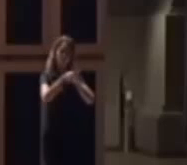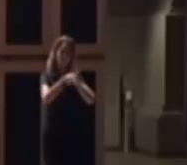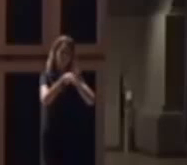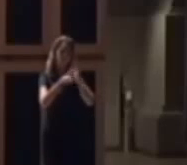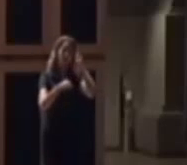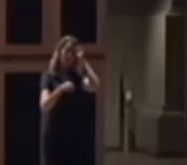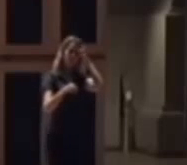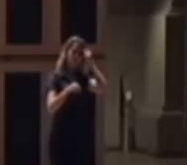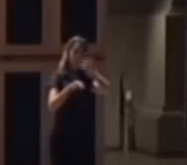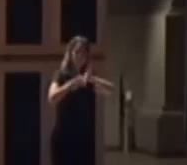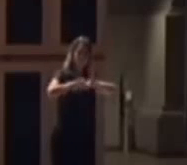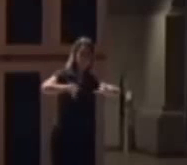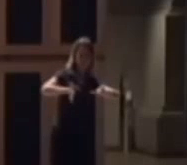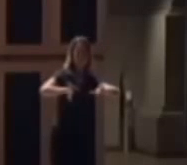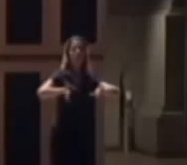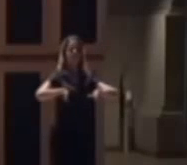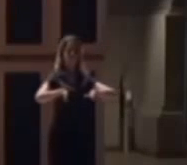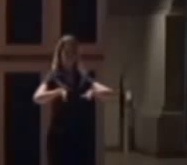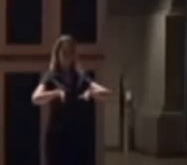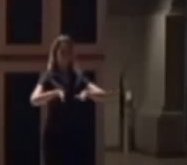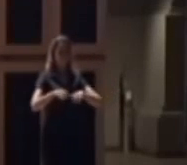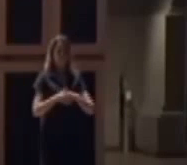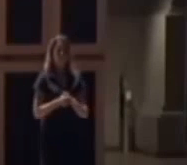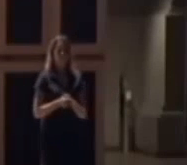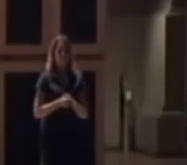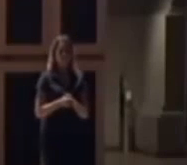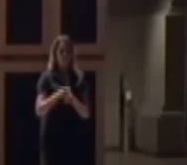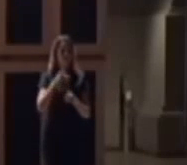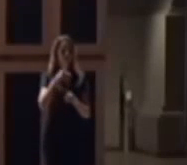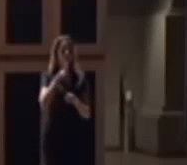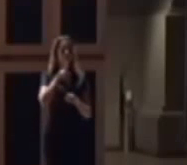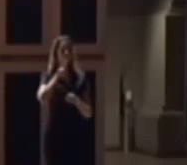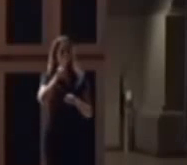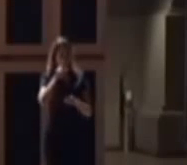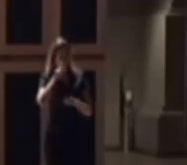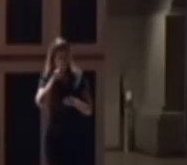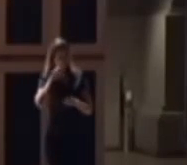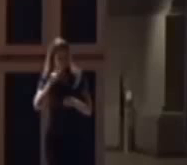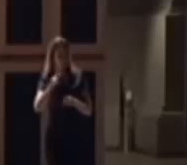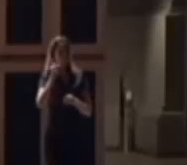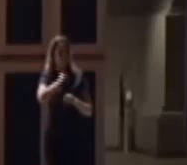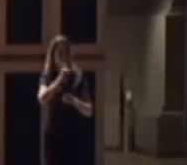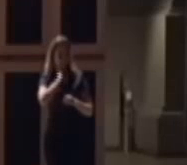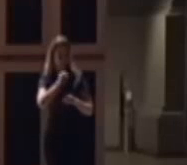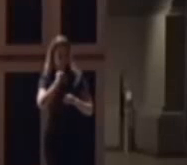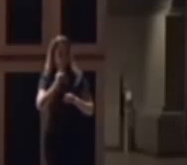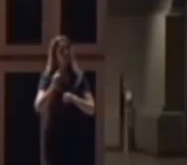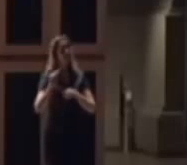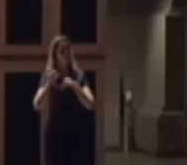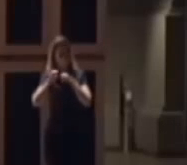fica só como interveniente. O Plug Minas é um projeto de formação de jovens,